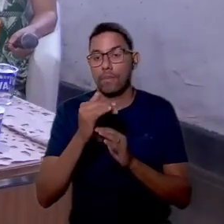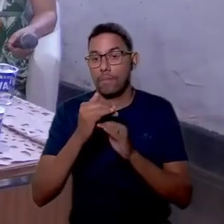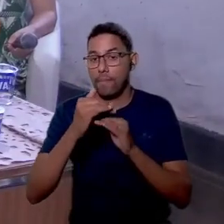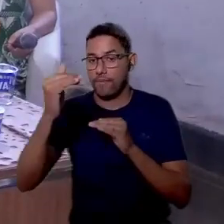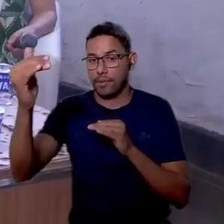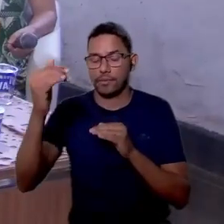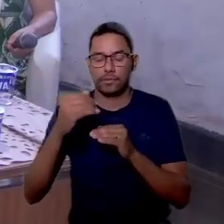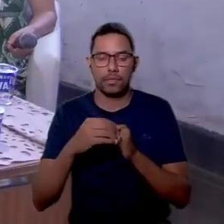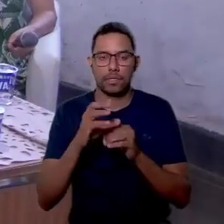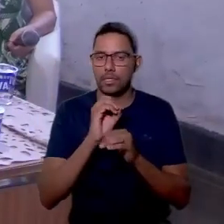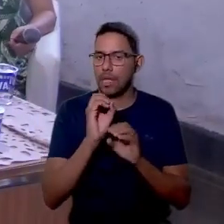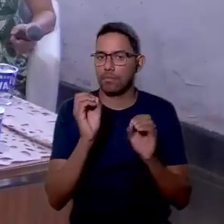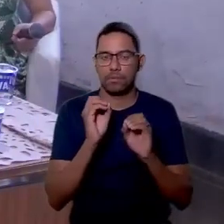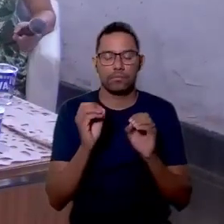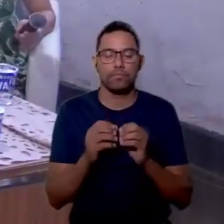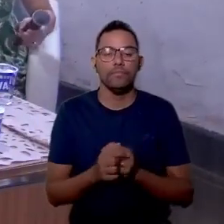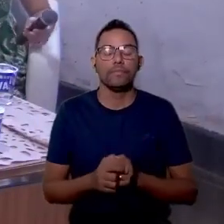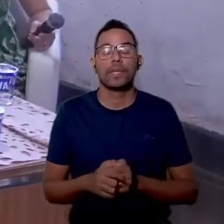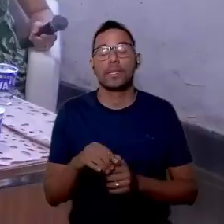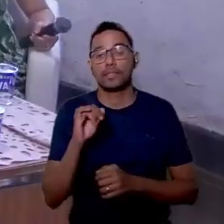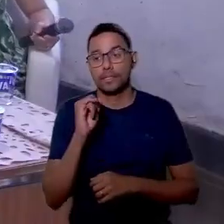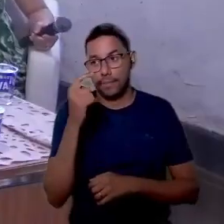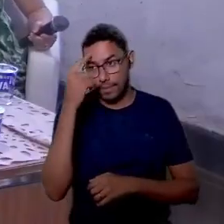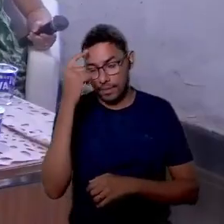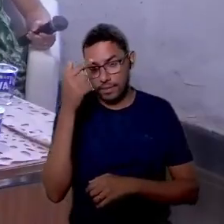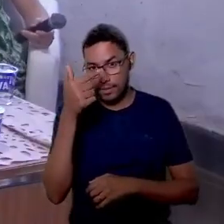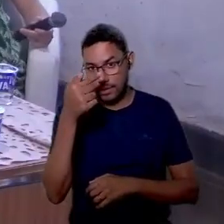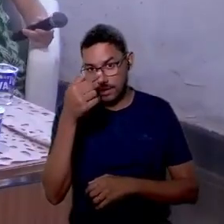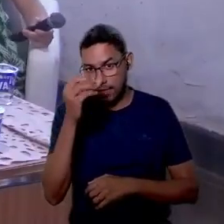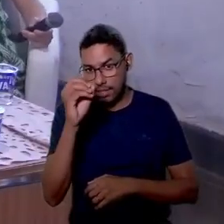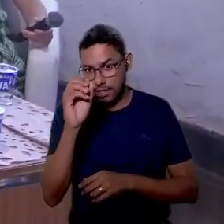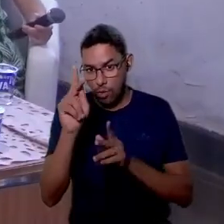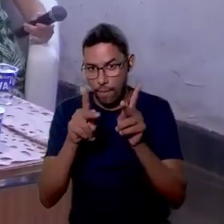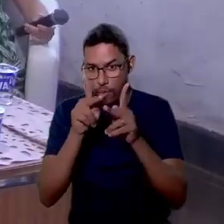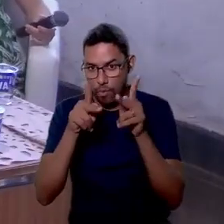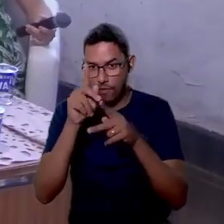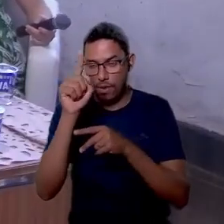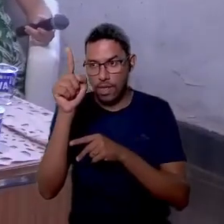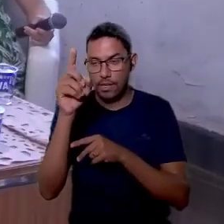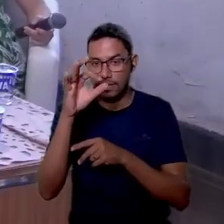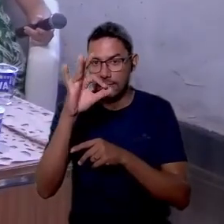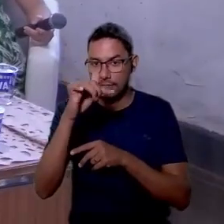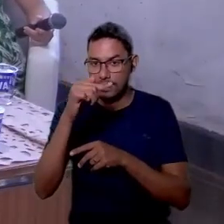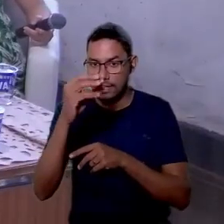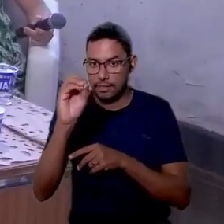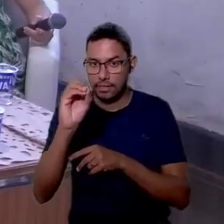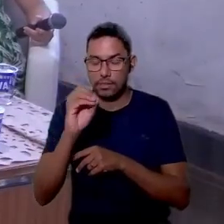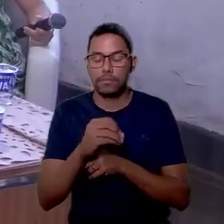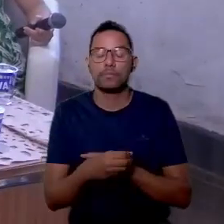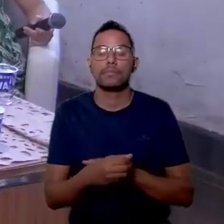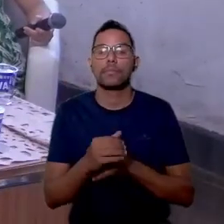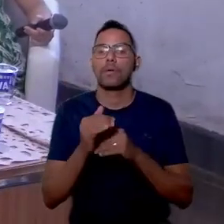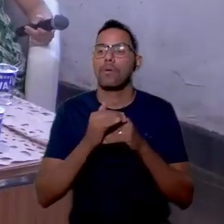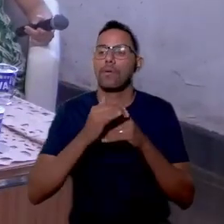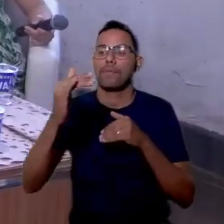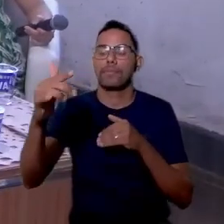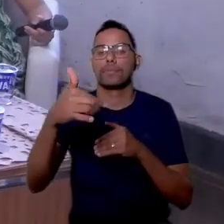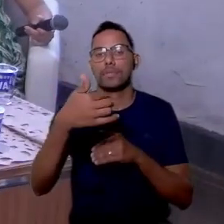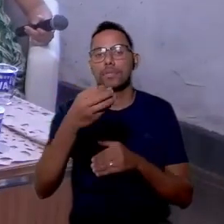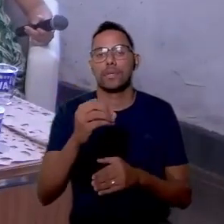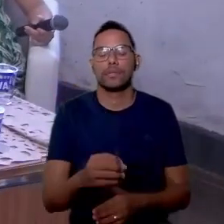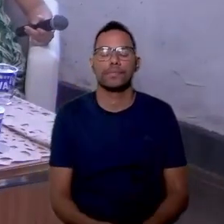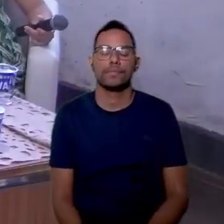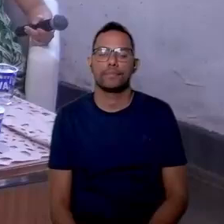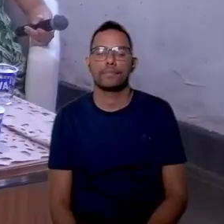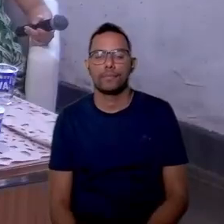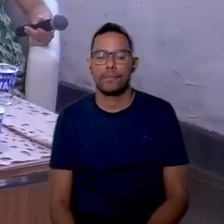você considerar que a pontuação lá é 70, o máximo, quem nunca apresentou um projeto já parte de 10. A gente